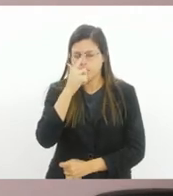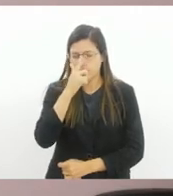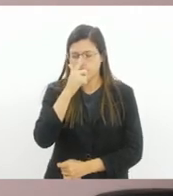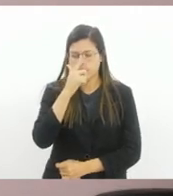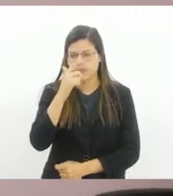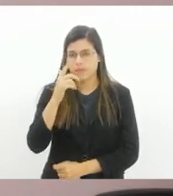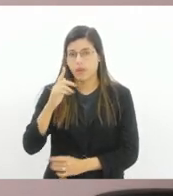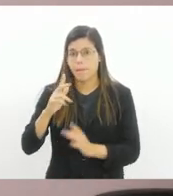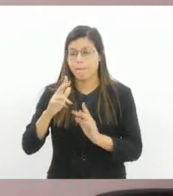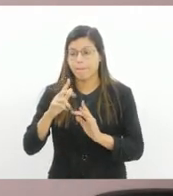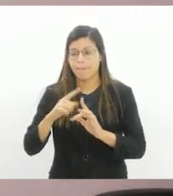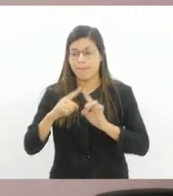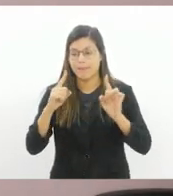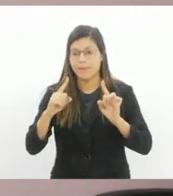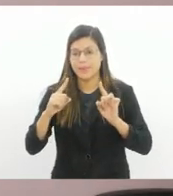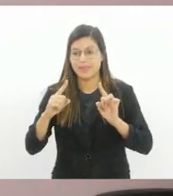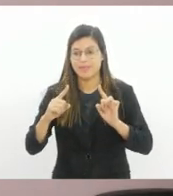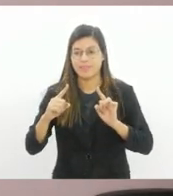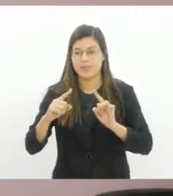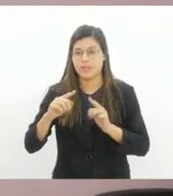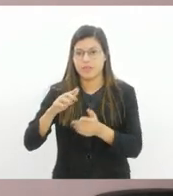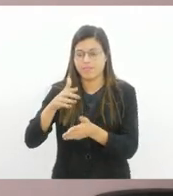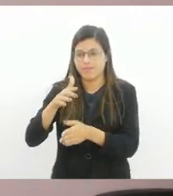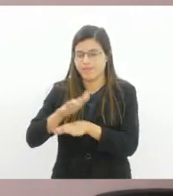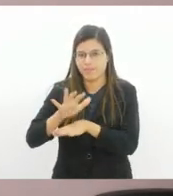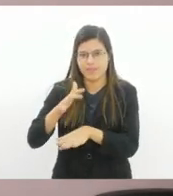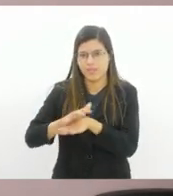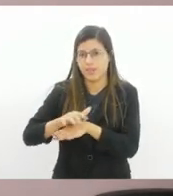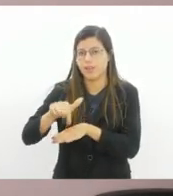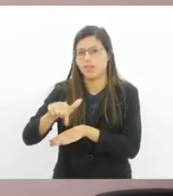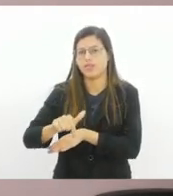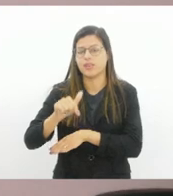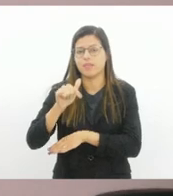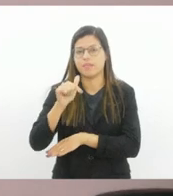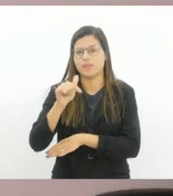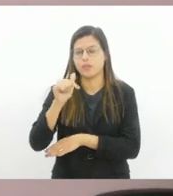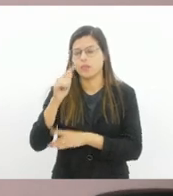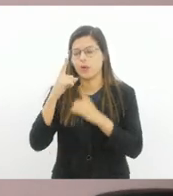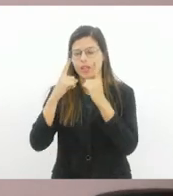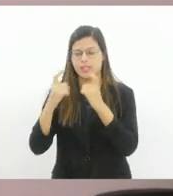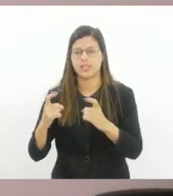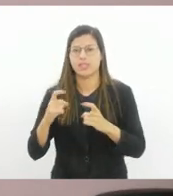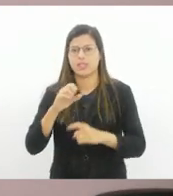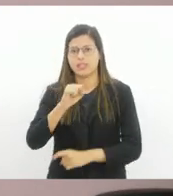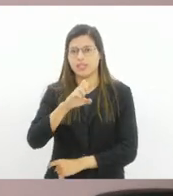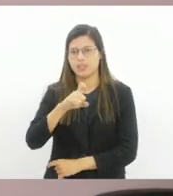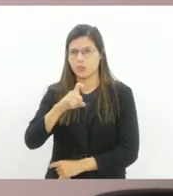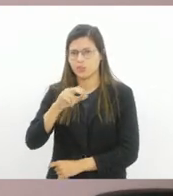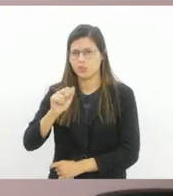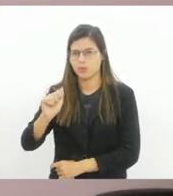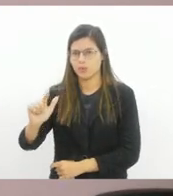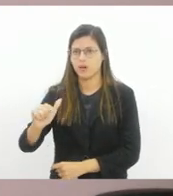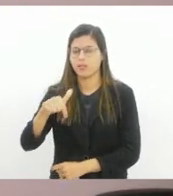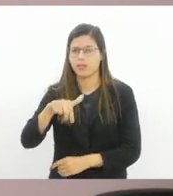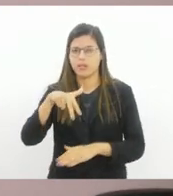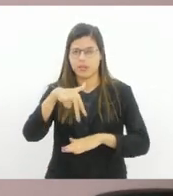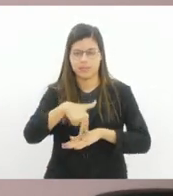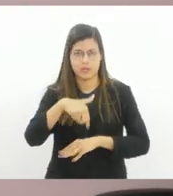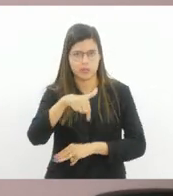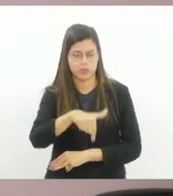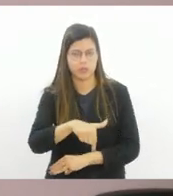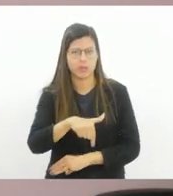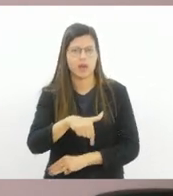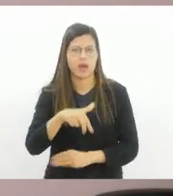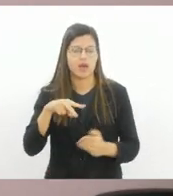né? Não foi uma penetração pênis-vagina, mas foi uma violência sexual. E eu tenho certeza que estar aqui nesse lugar significa para